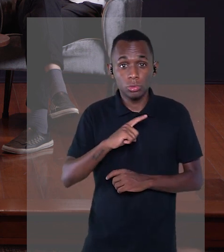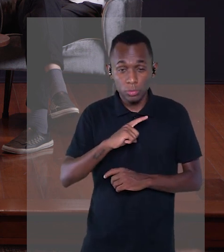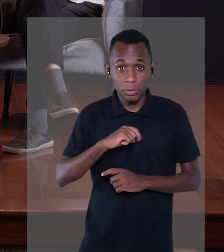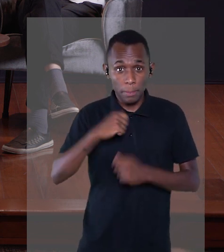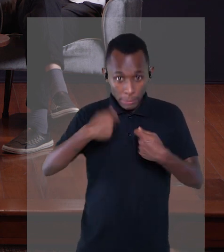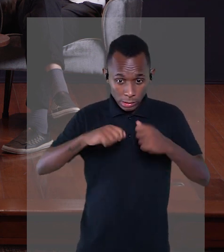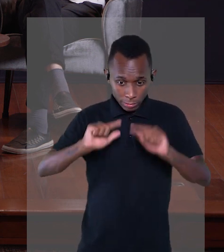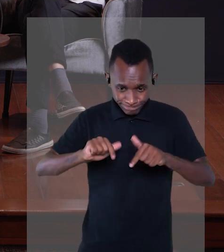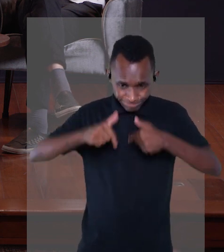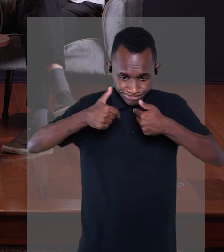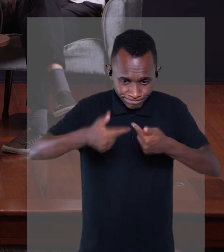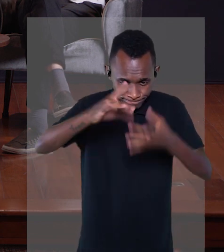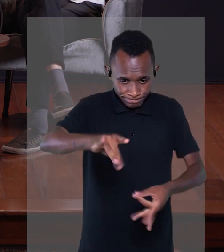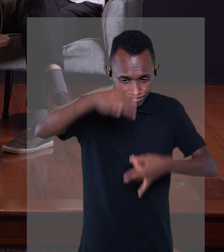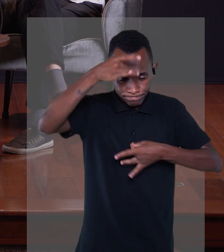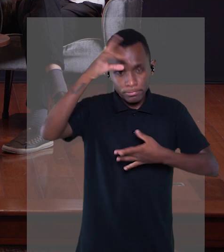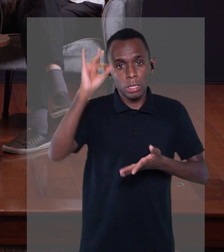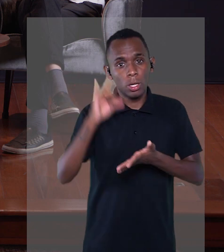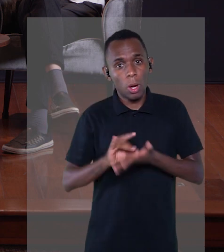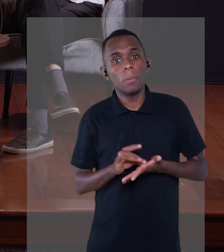me imbuir daquele espírito assim.